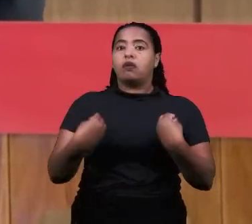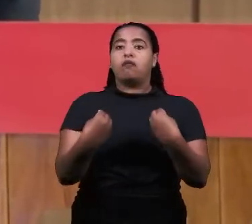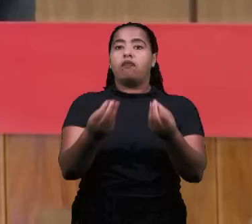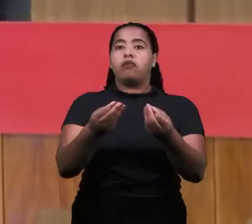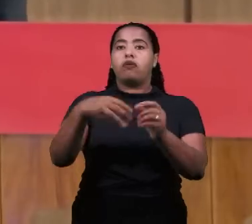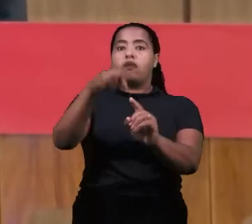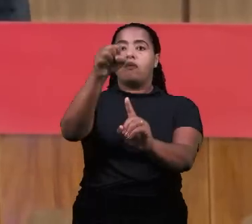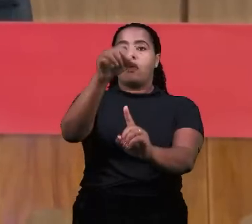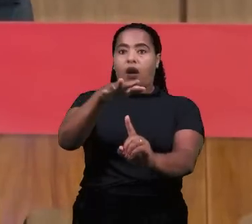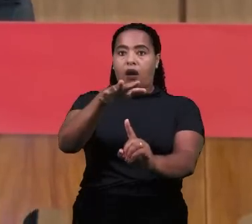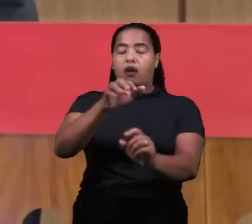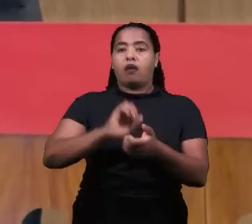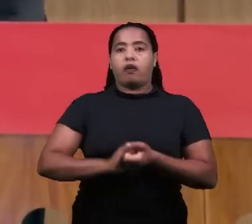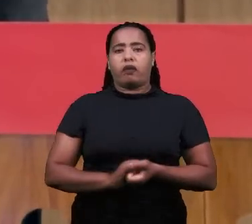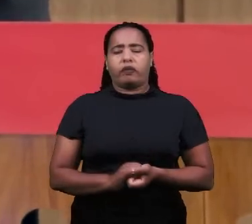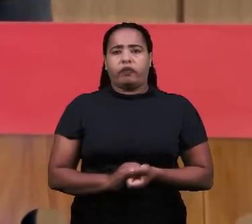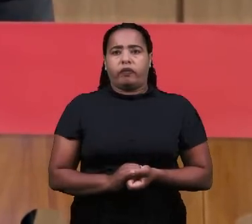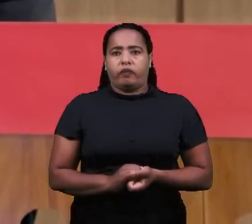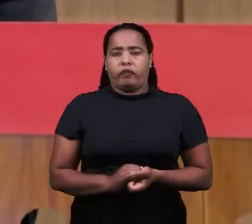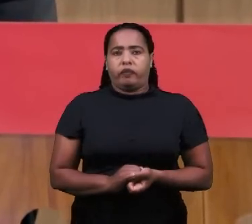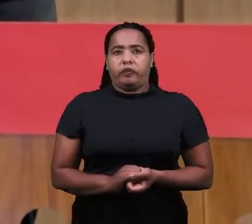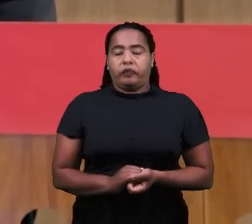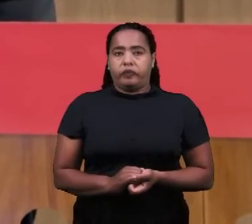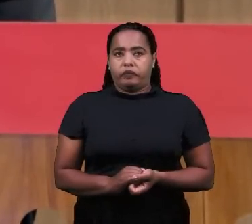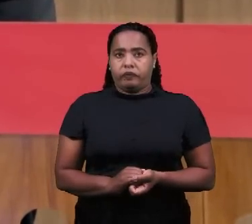confissão impede